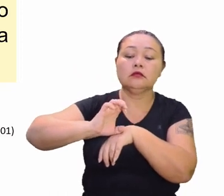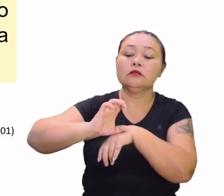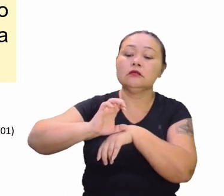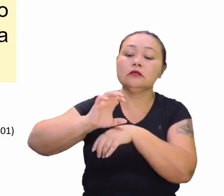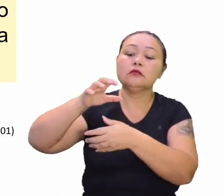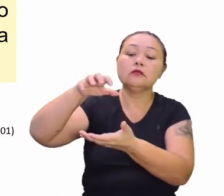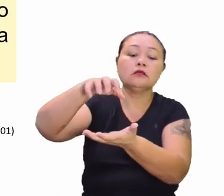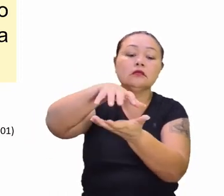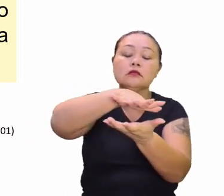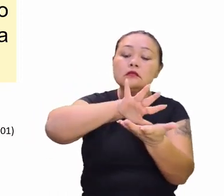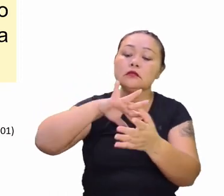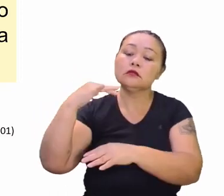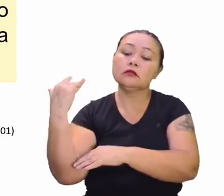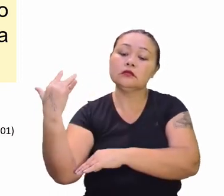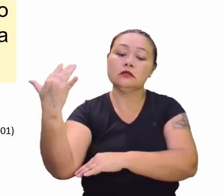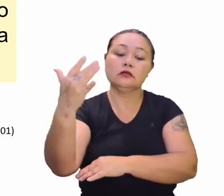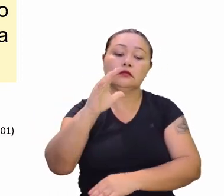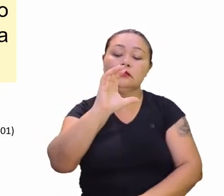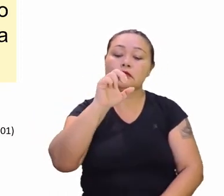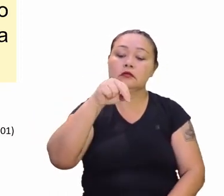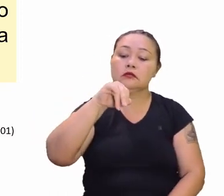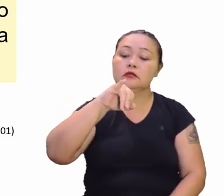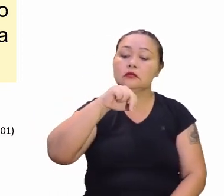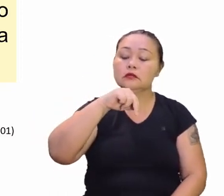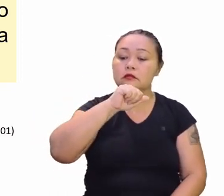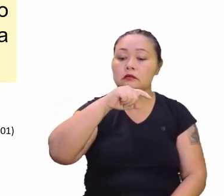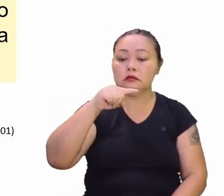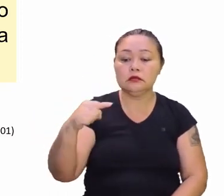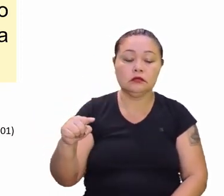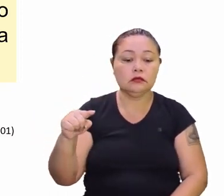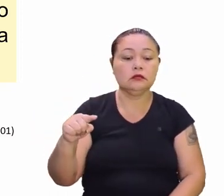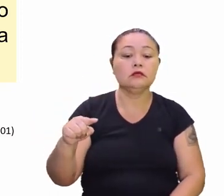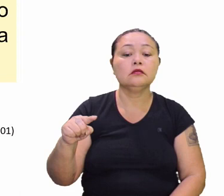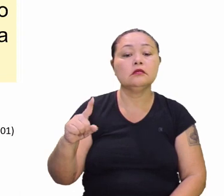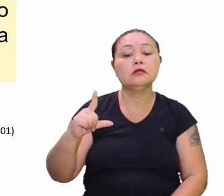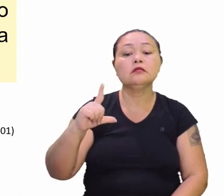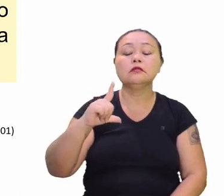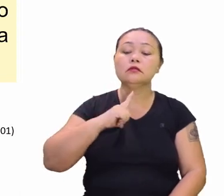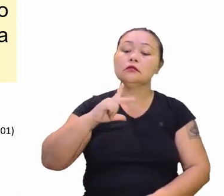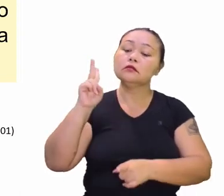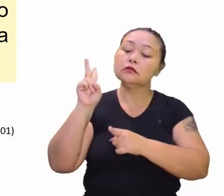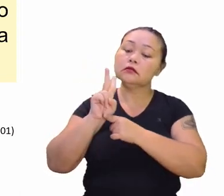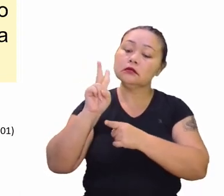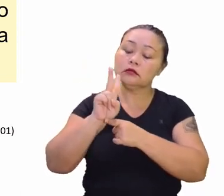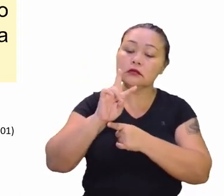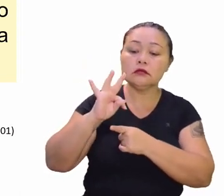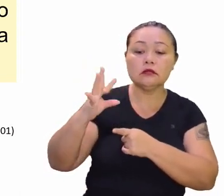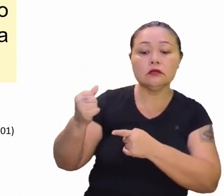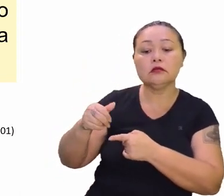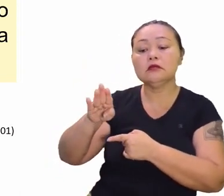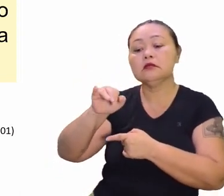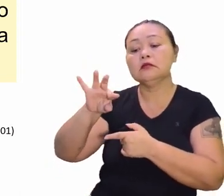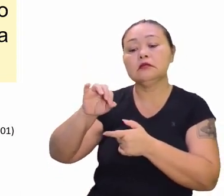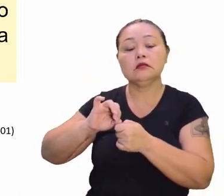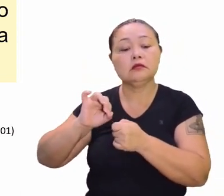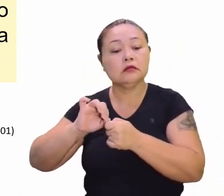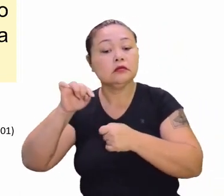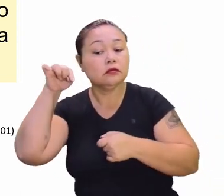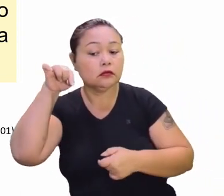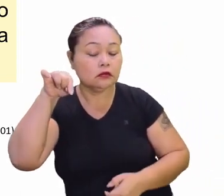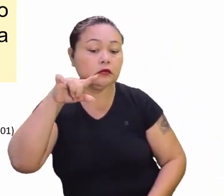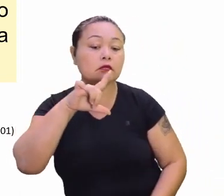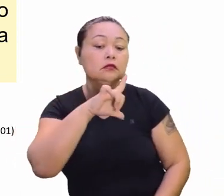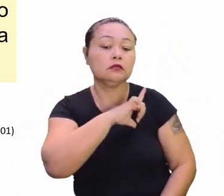estação ecológica, que, como está falando aí, ó, preservação integral da biota, naturais,